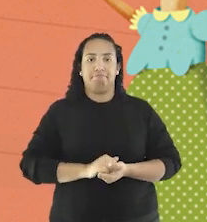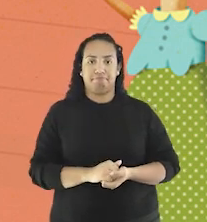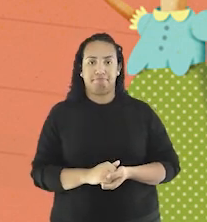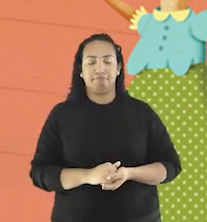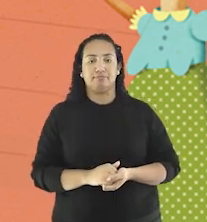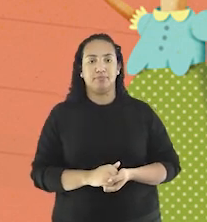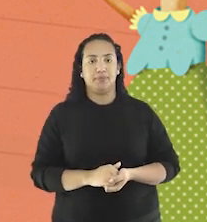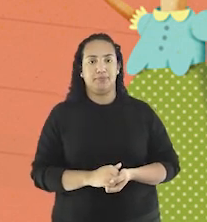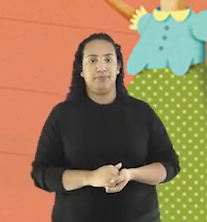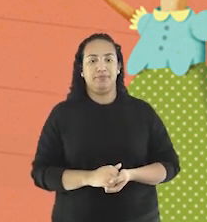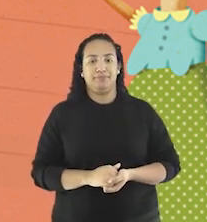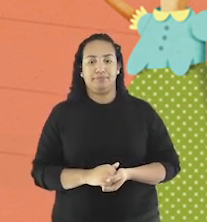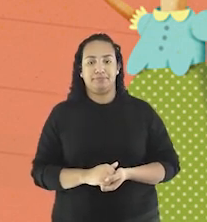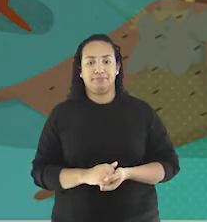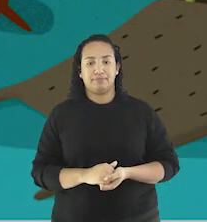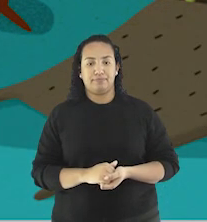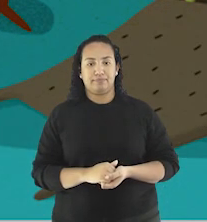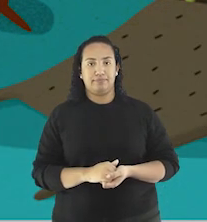que aparecem.